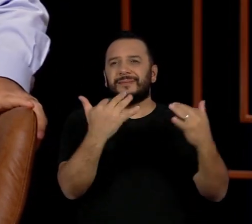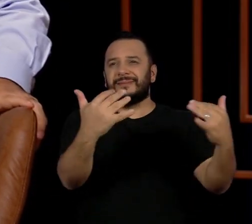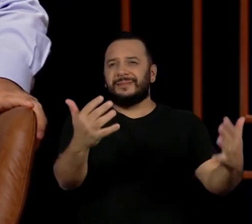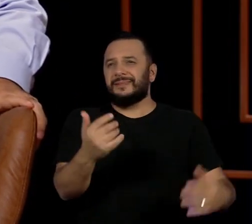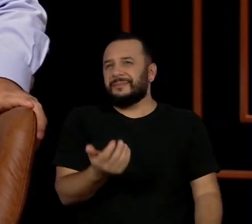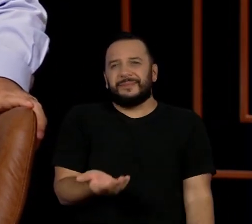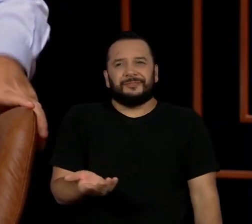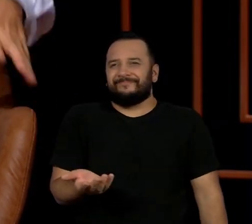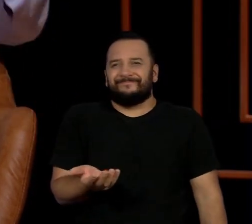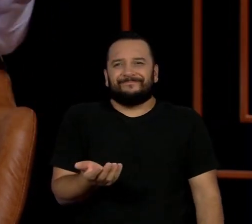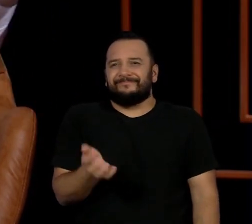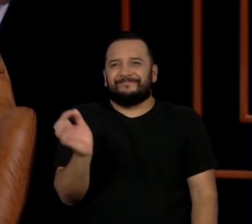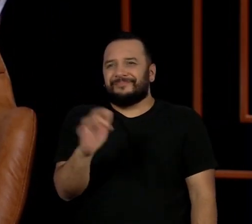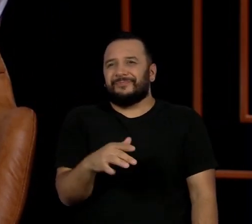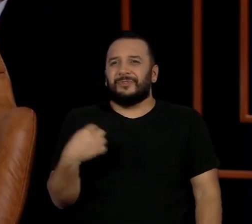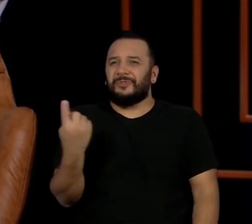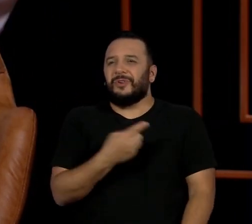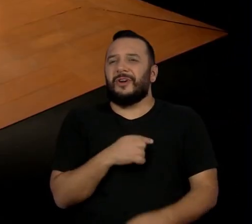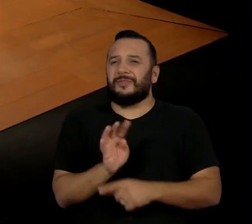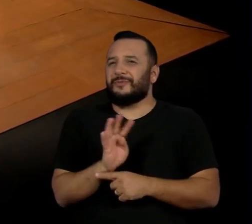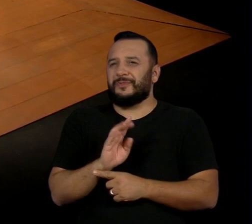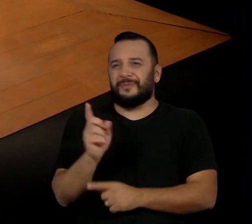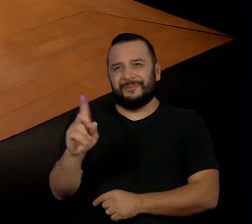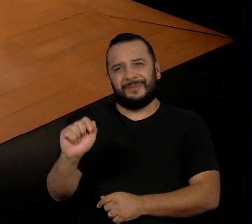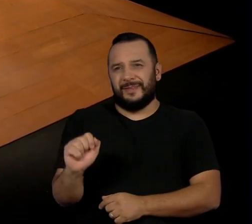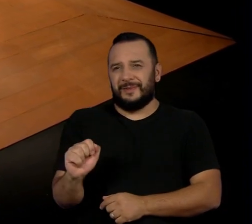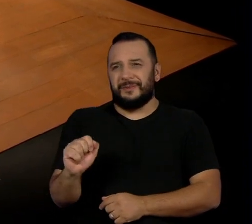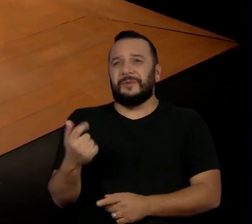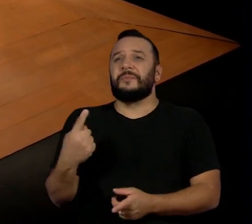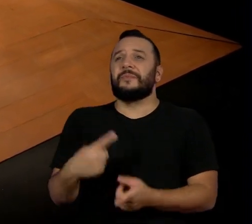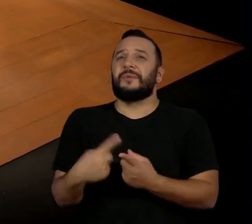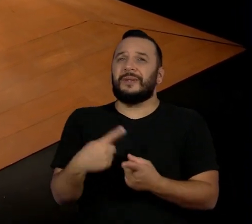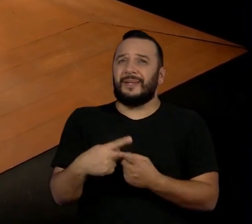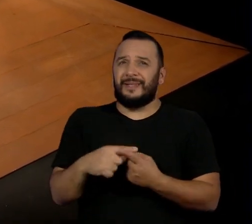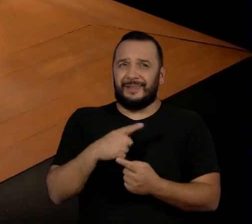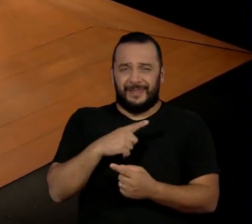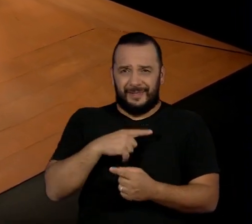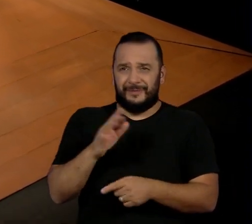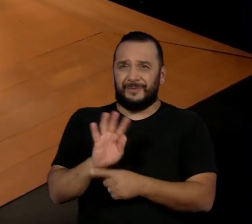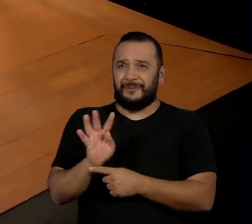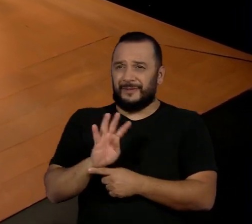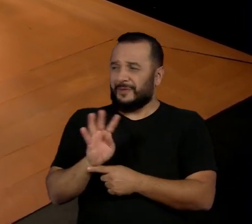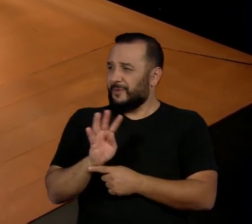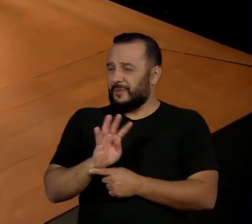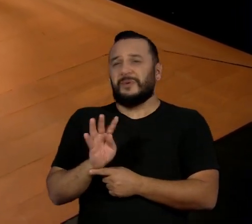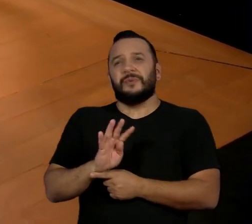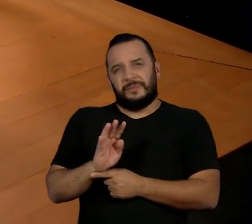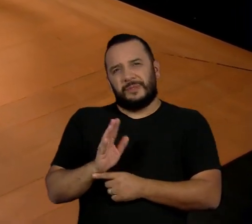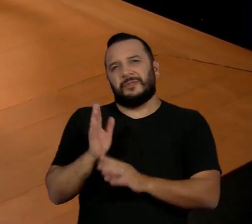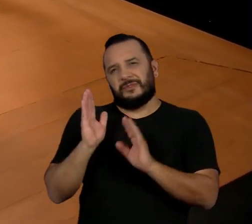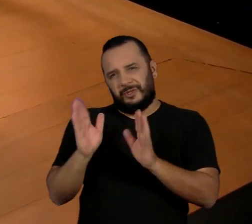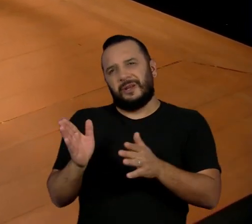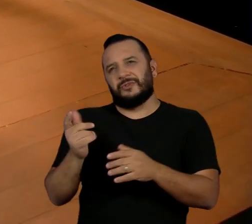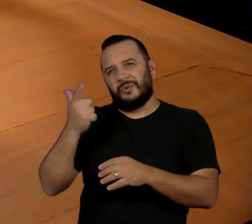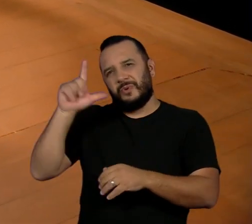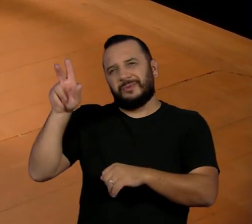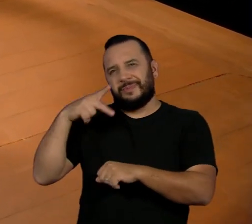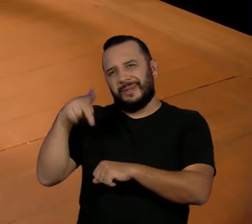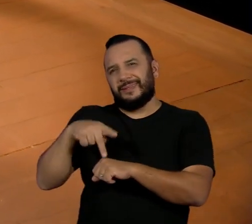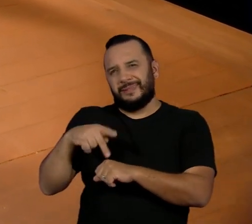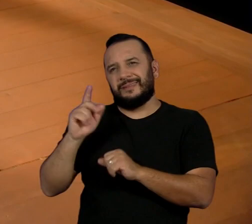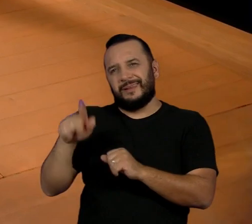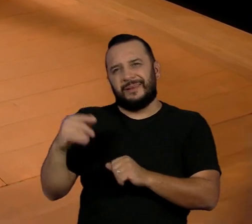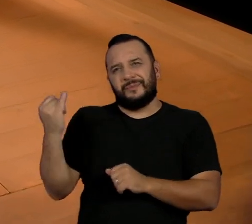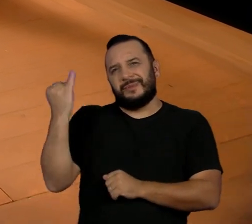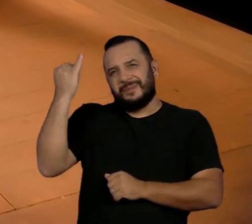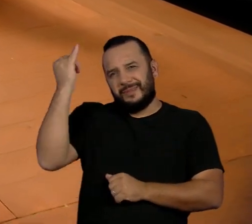nossos filmes não estão. Porque a gente é muito massacrado por esses filmes que tem que passar, que também são importantes que se passem,